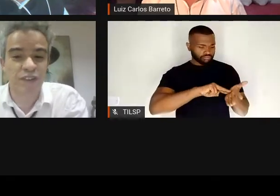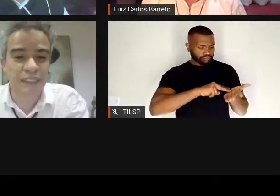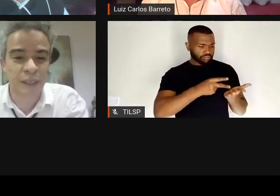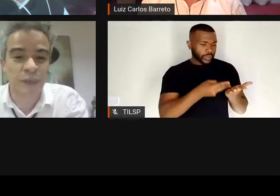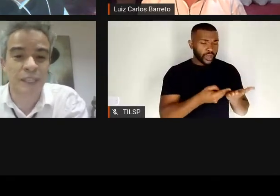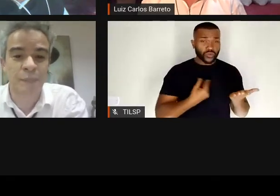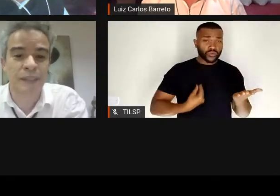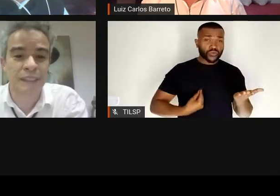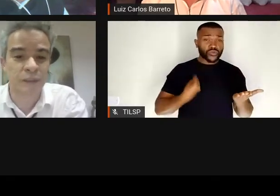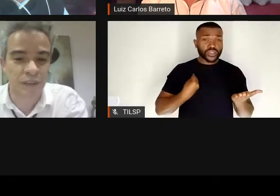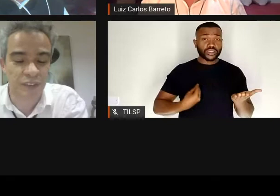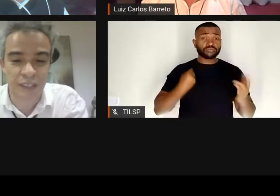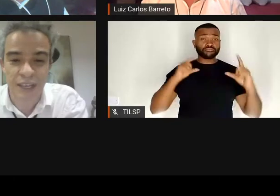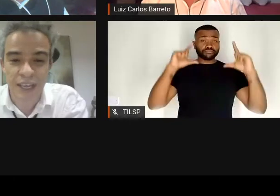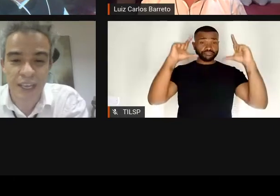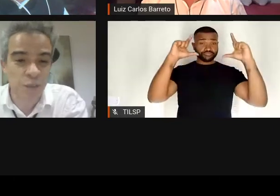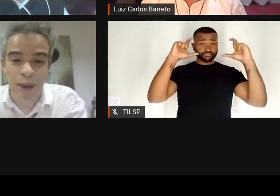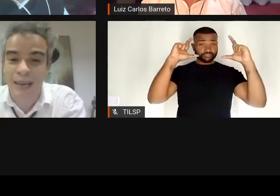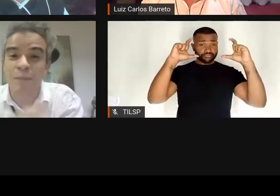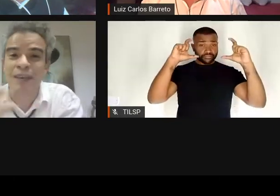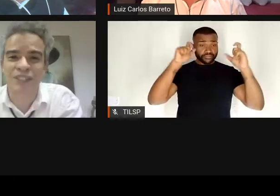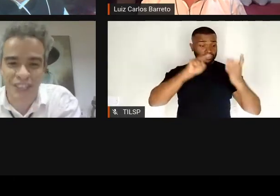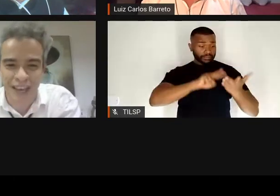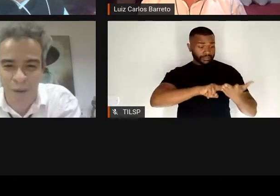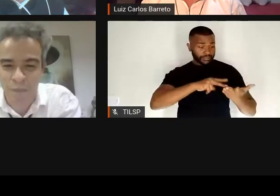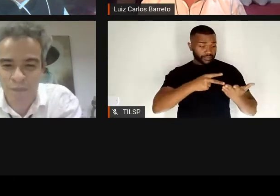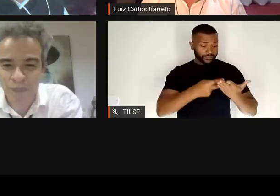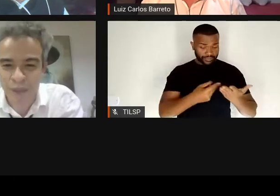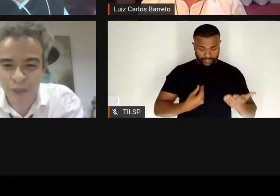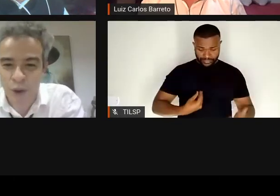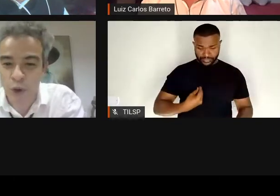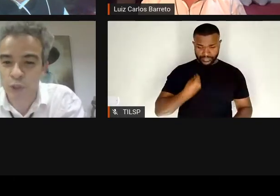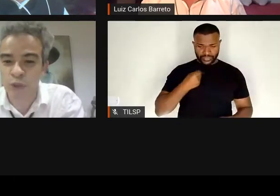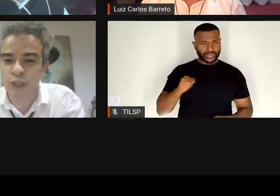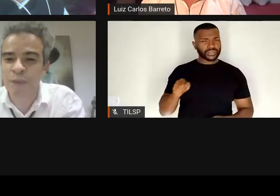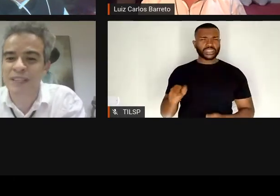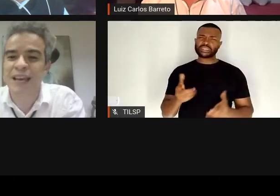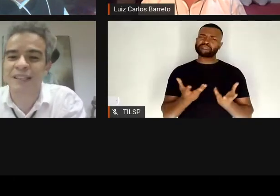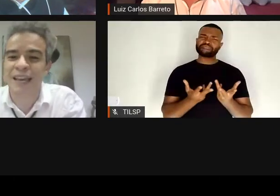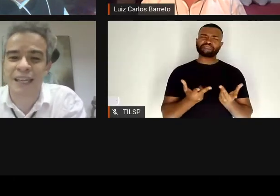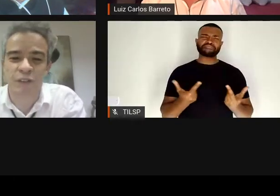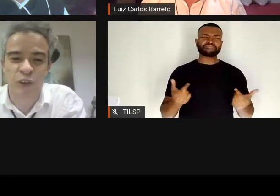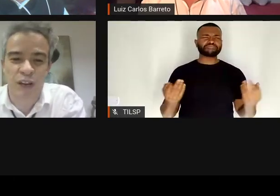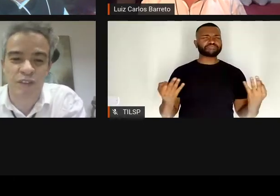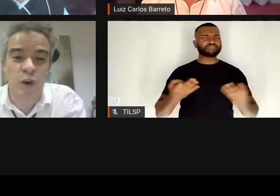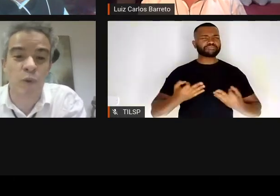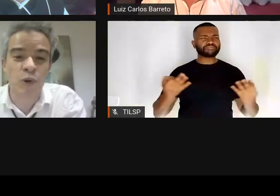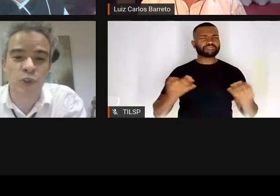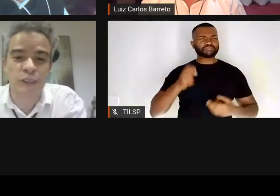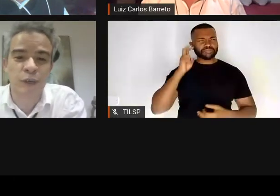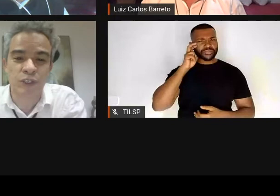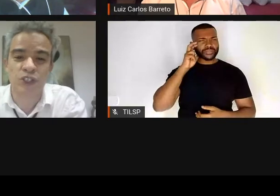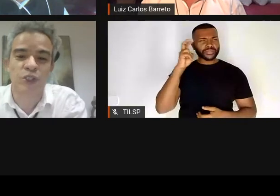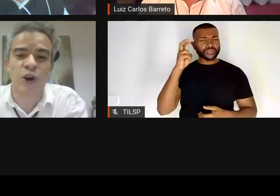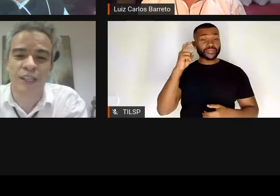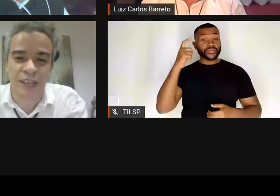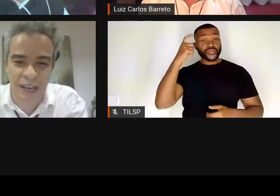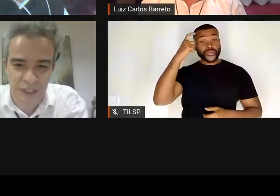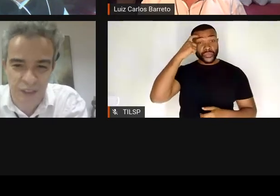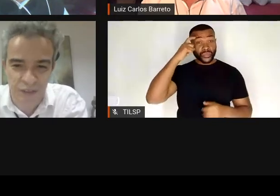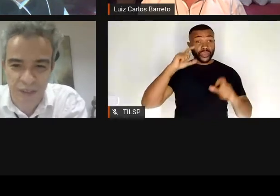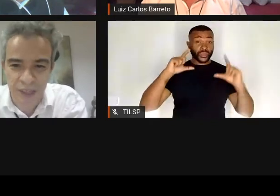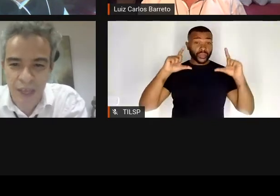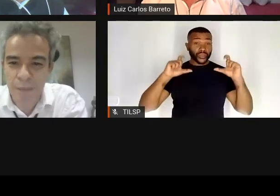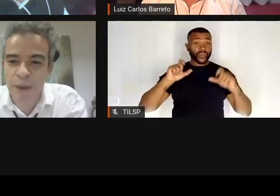como significação e interpretação da vida. Isso para mim é genial. Gosto muito de pensar a ideia da fotografia como construção de